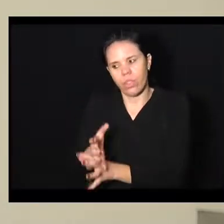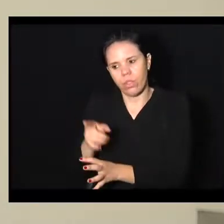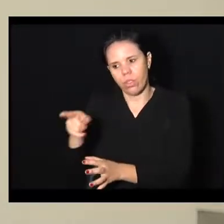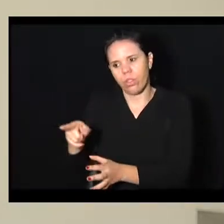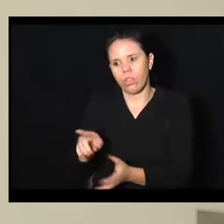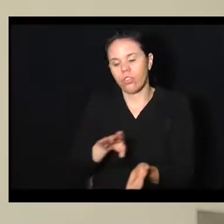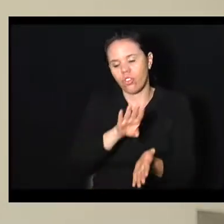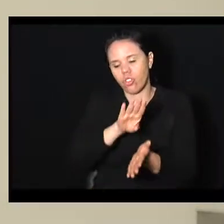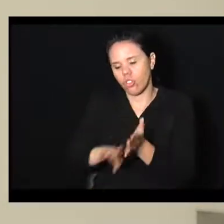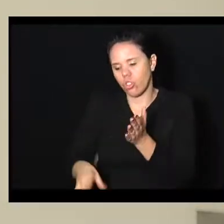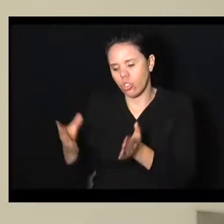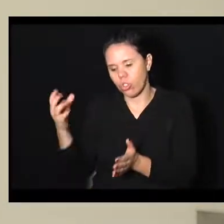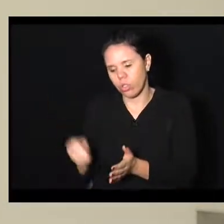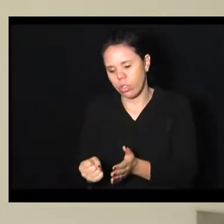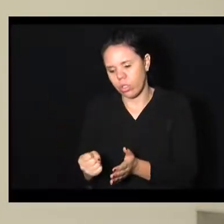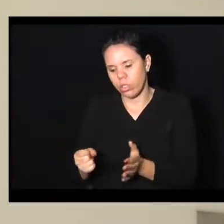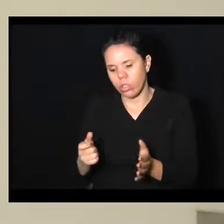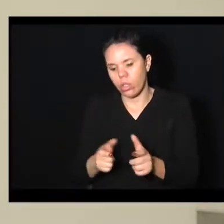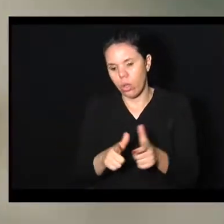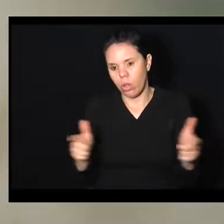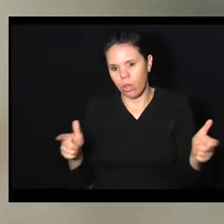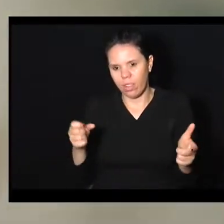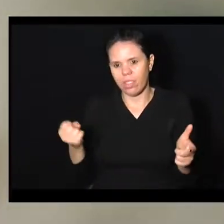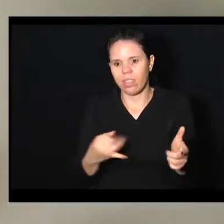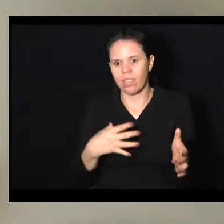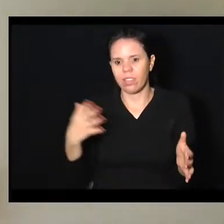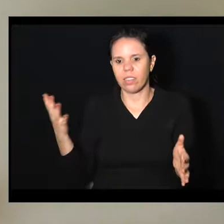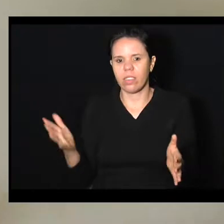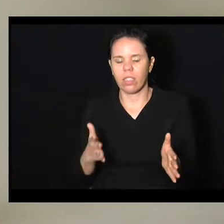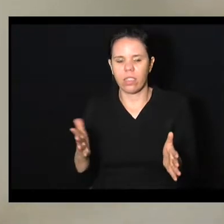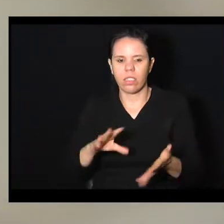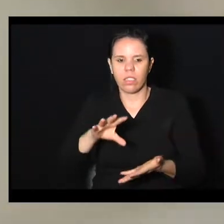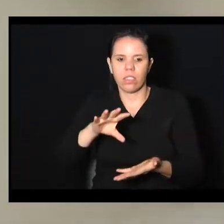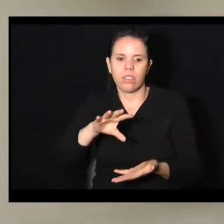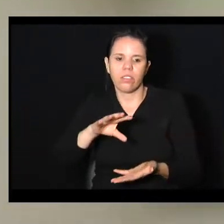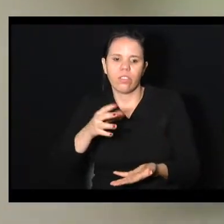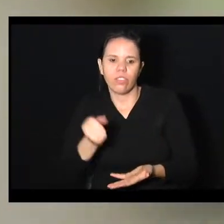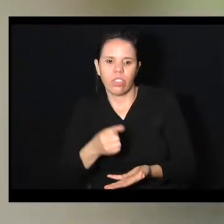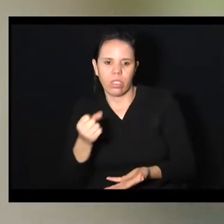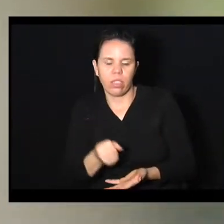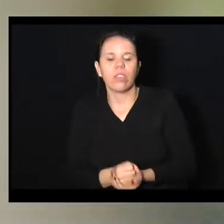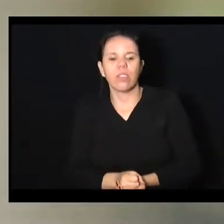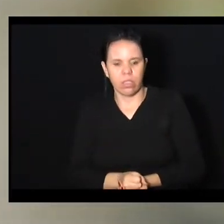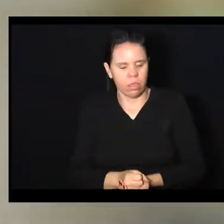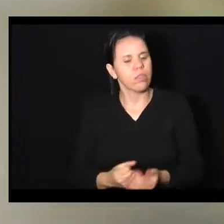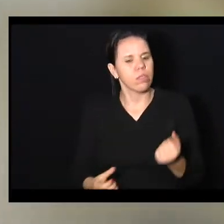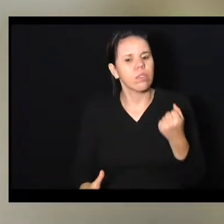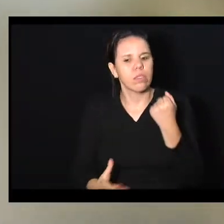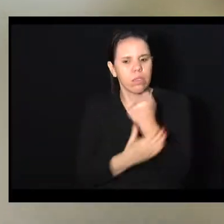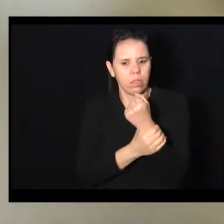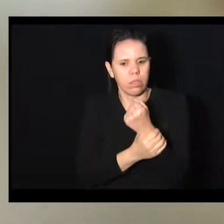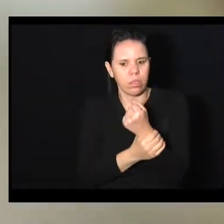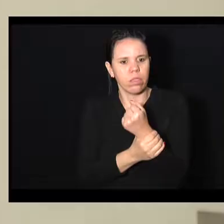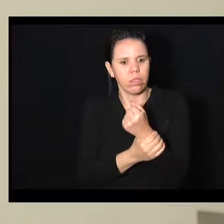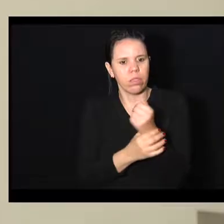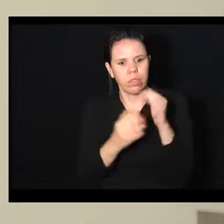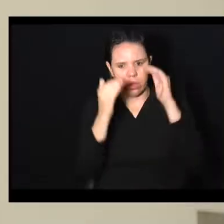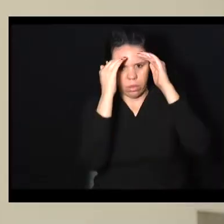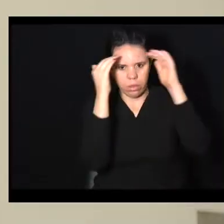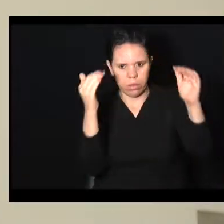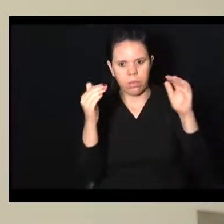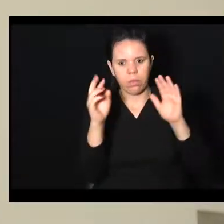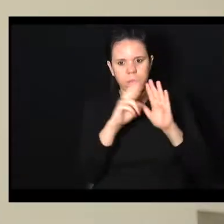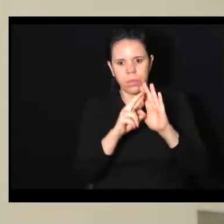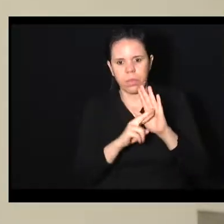eu aumento a minha produção de leite depois. É seguro doar o leite excedente. Basta seguir as orientações. Para